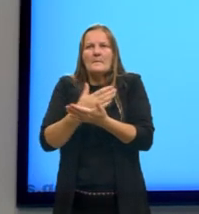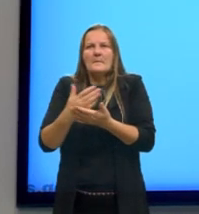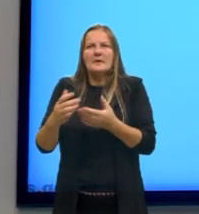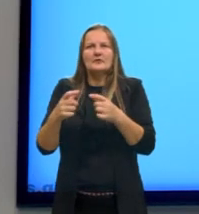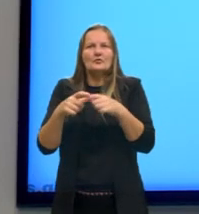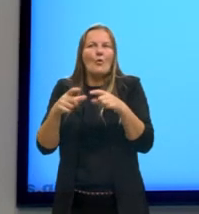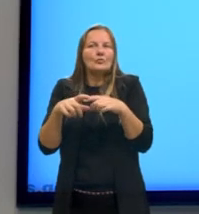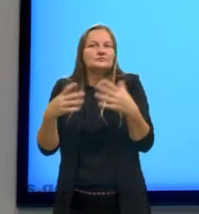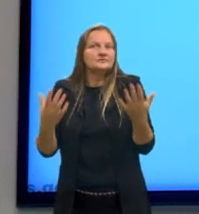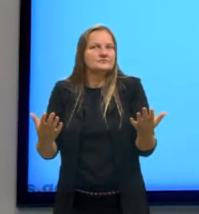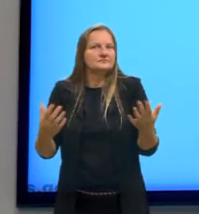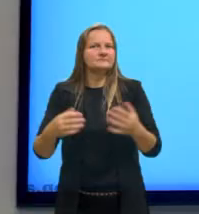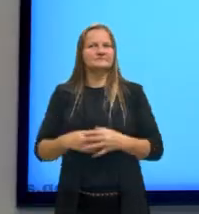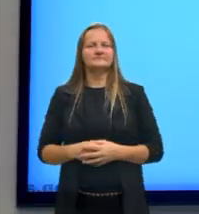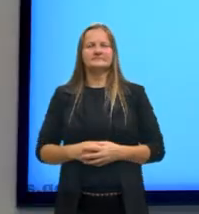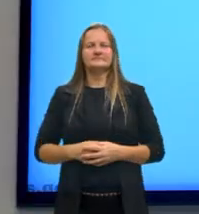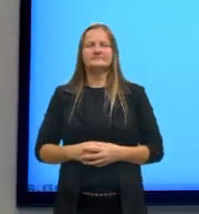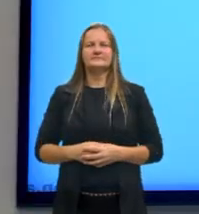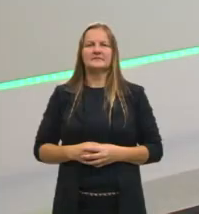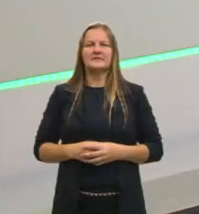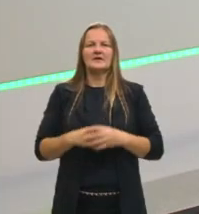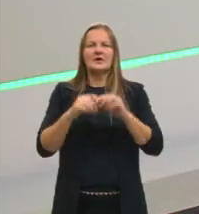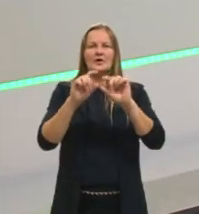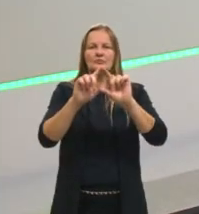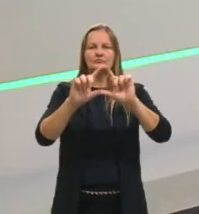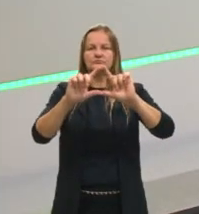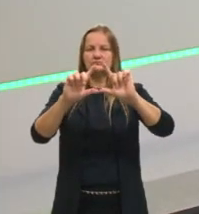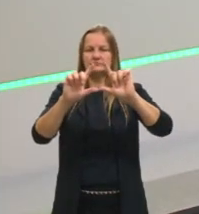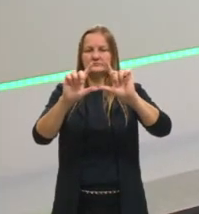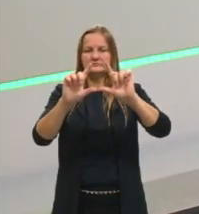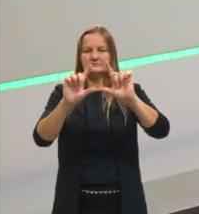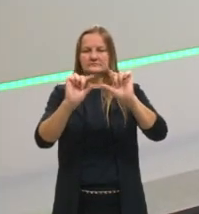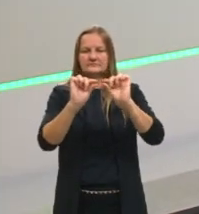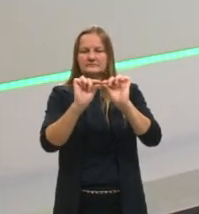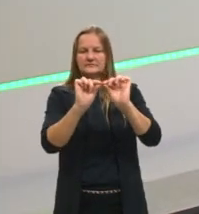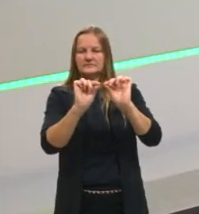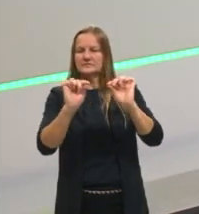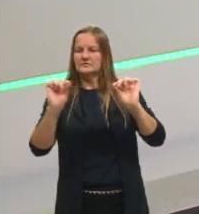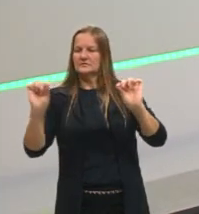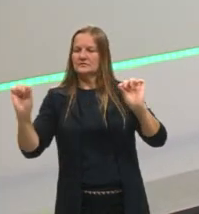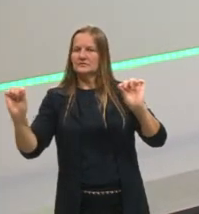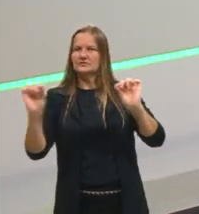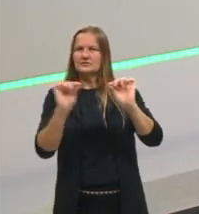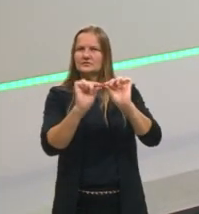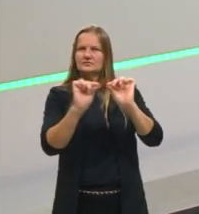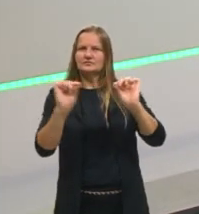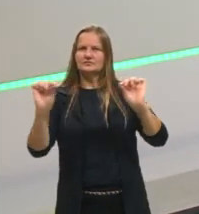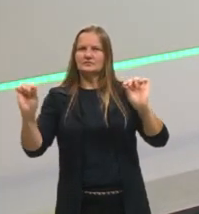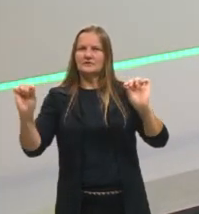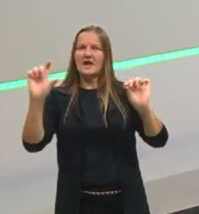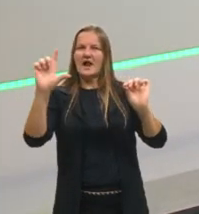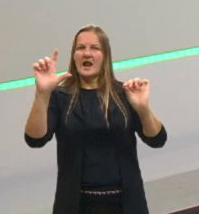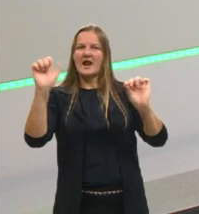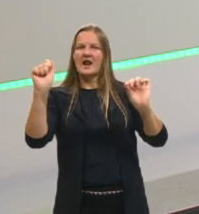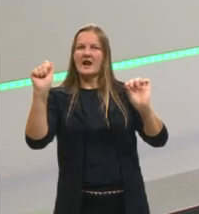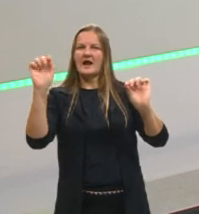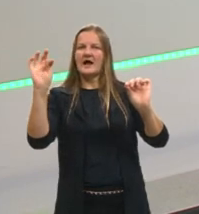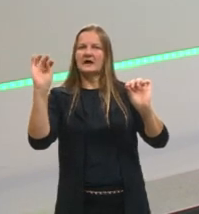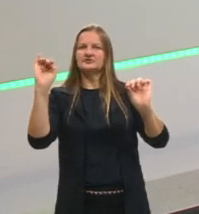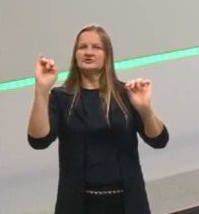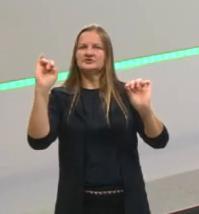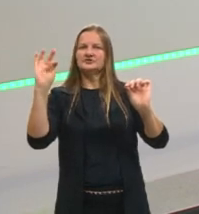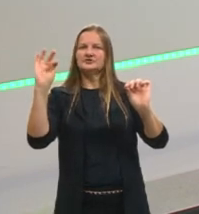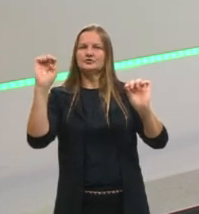ou o a latitude né que seria os Paralelos eles partem do Equador